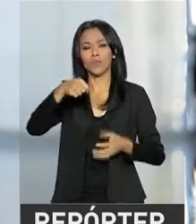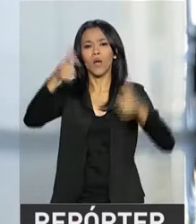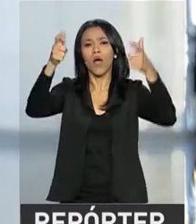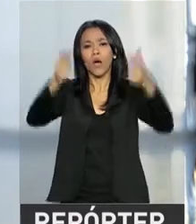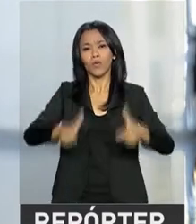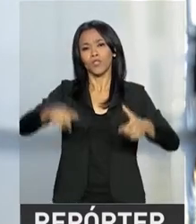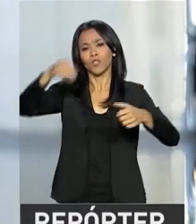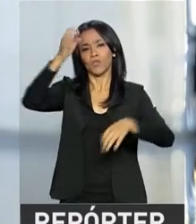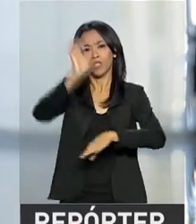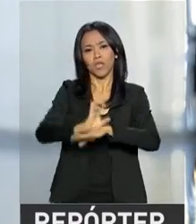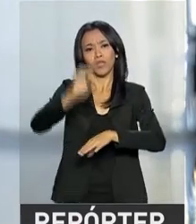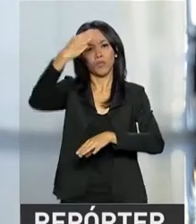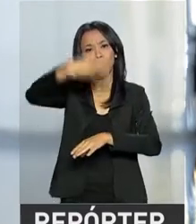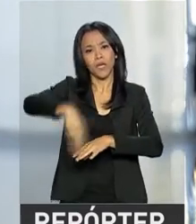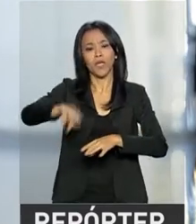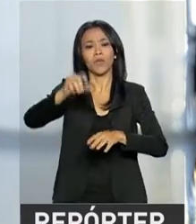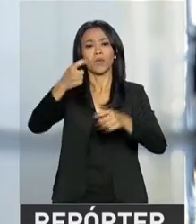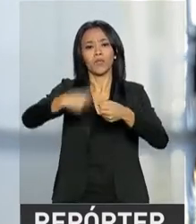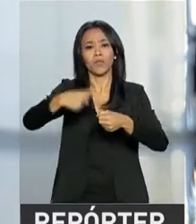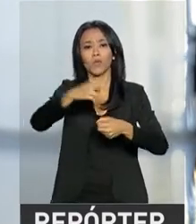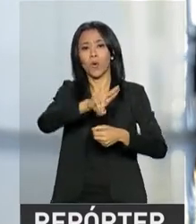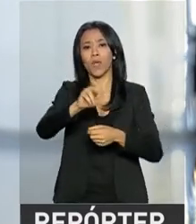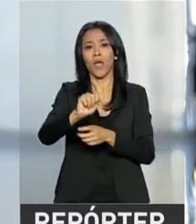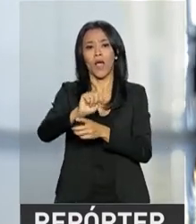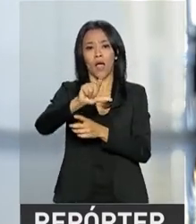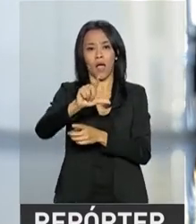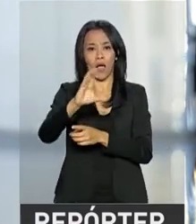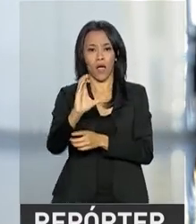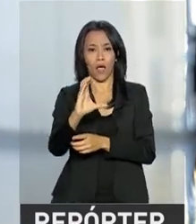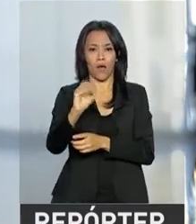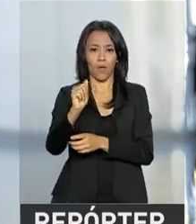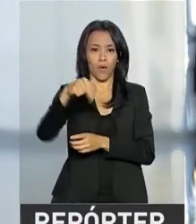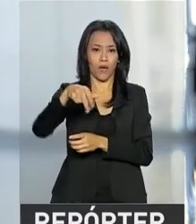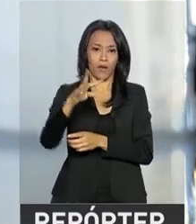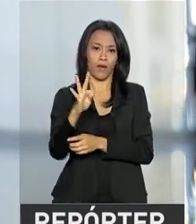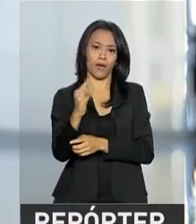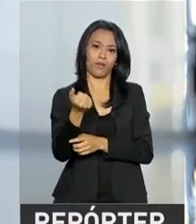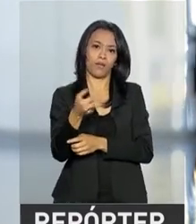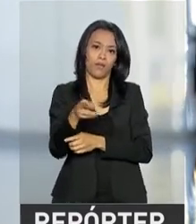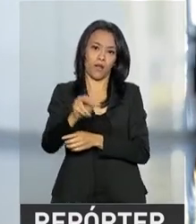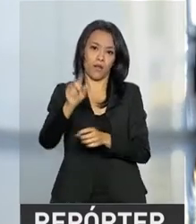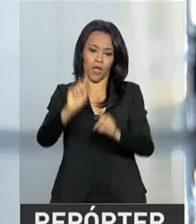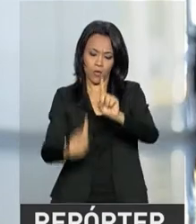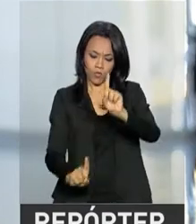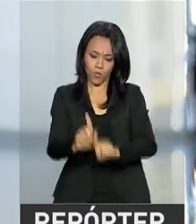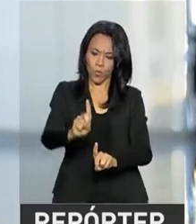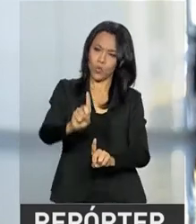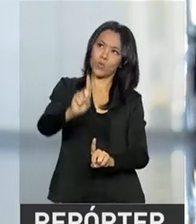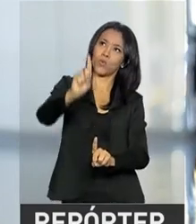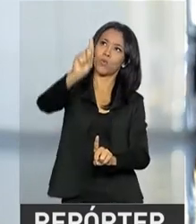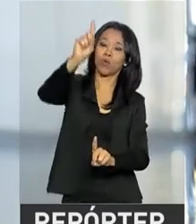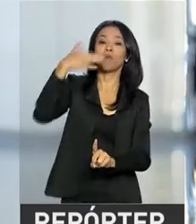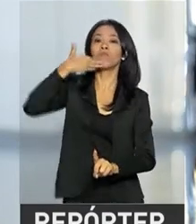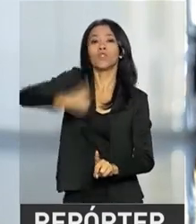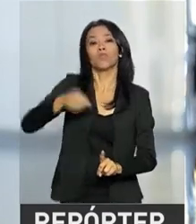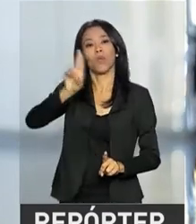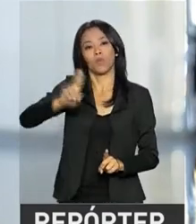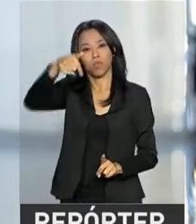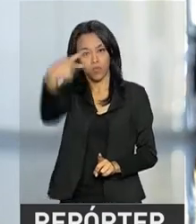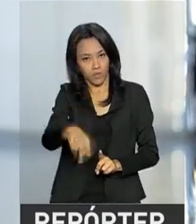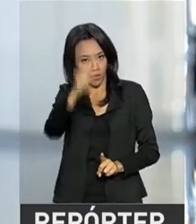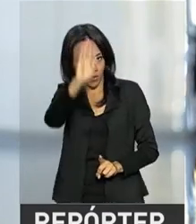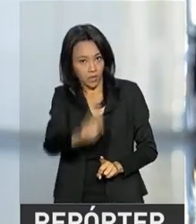lançamento de Alcântara. Na saída da reunião, também o ministro Aloísio Nunes informou que o vice-presidente